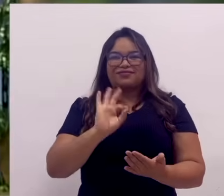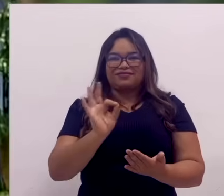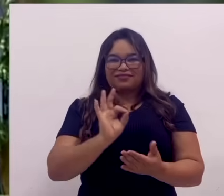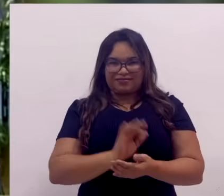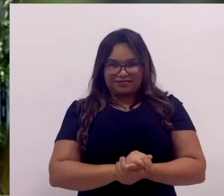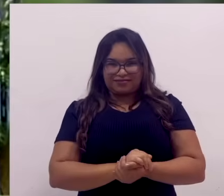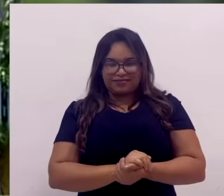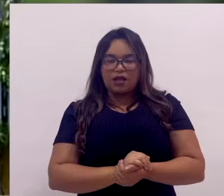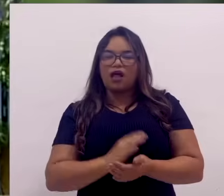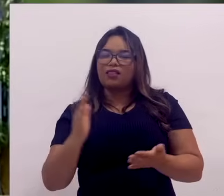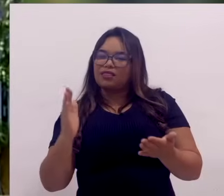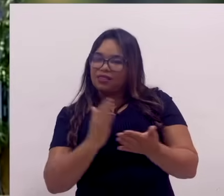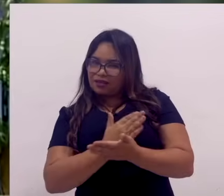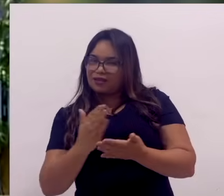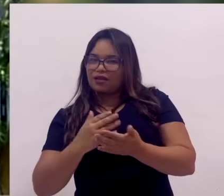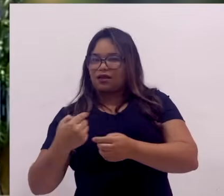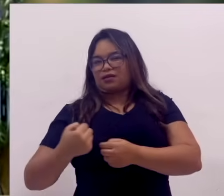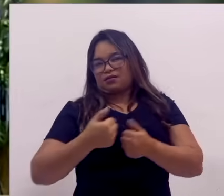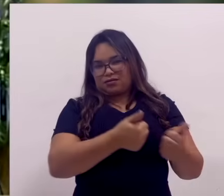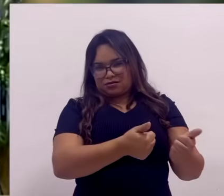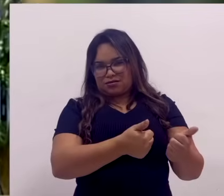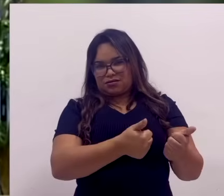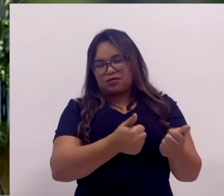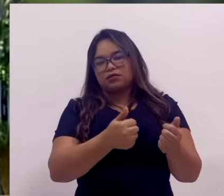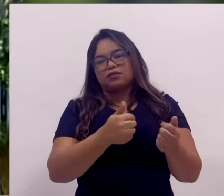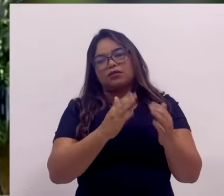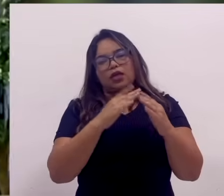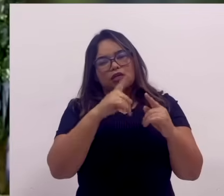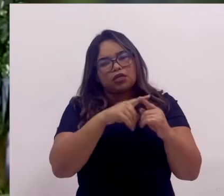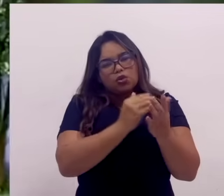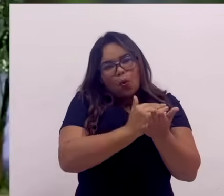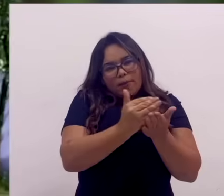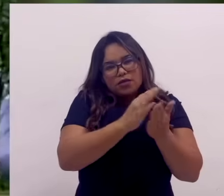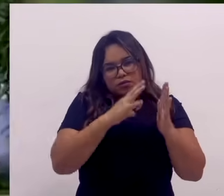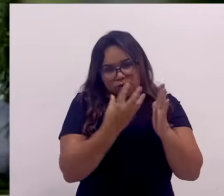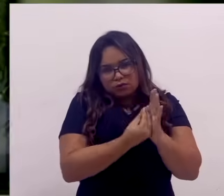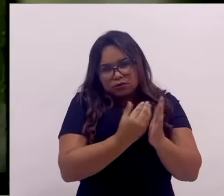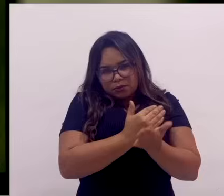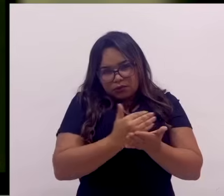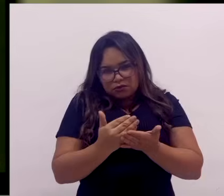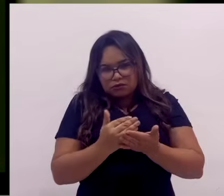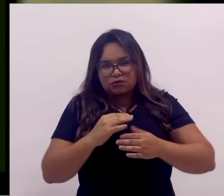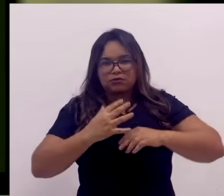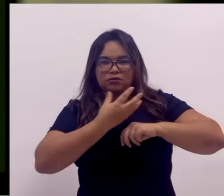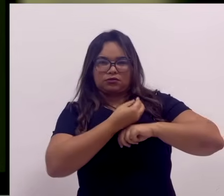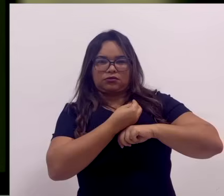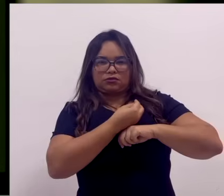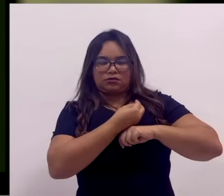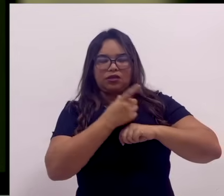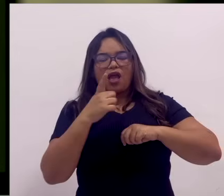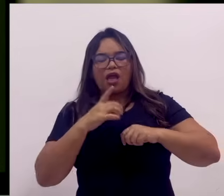Assim que havia enganadores e mentirosos na igreja primitiva, como existem hoje.